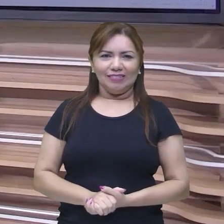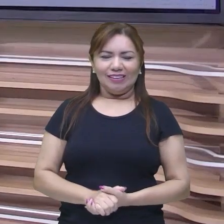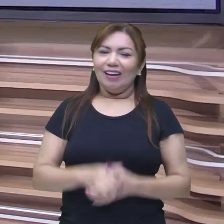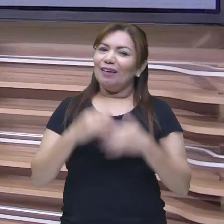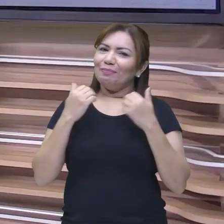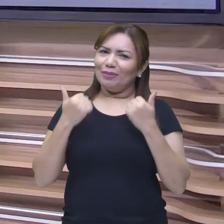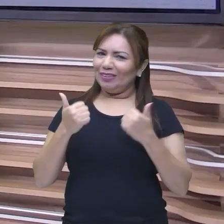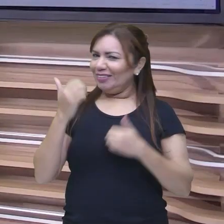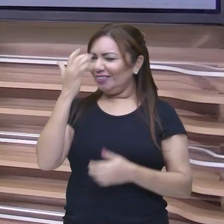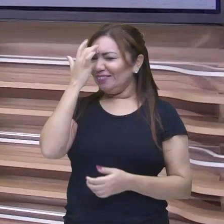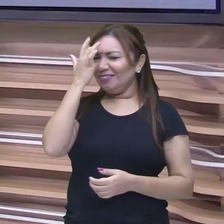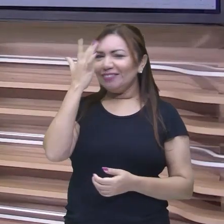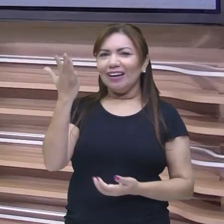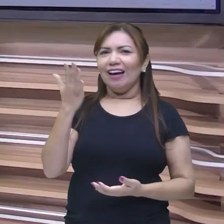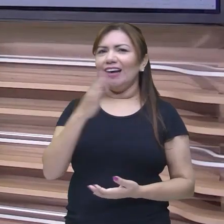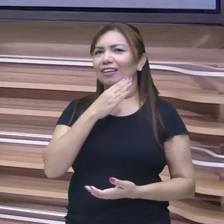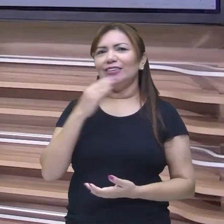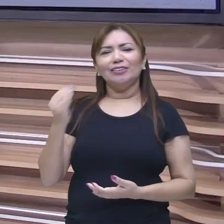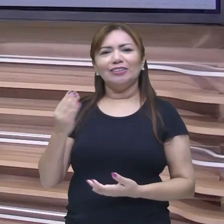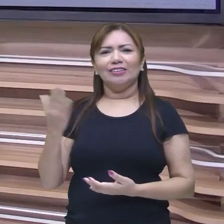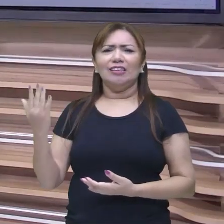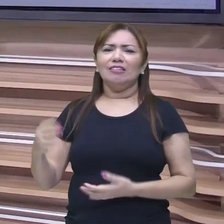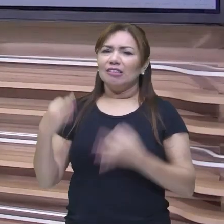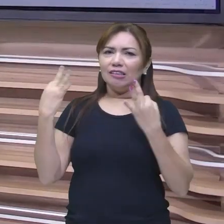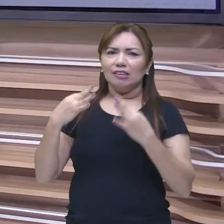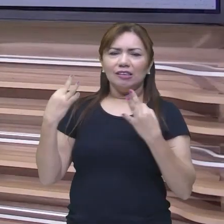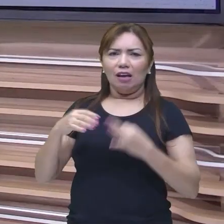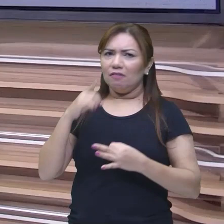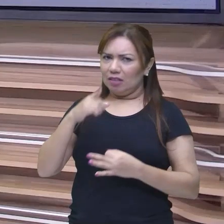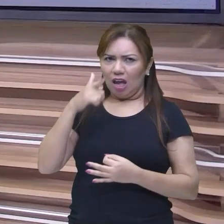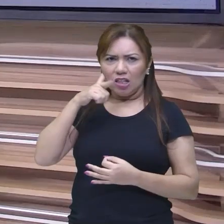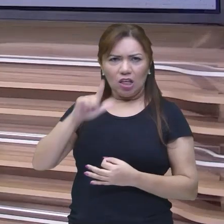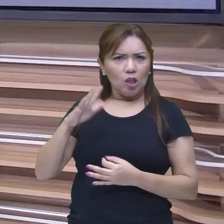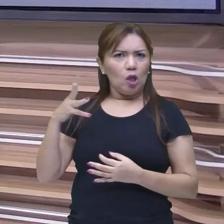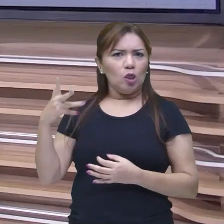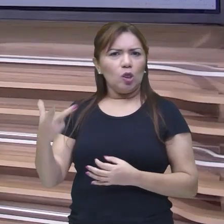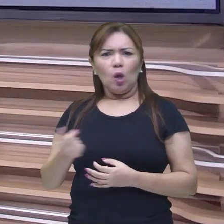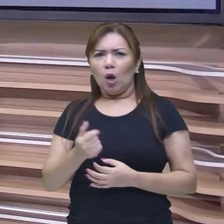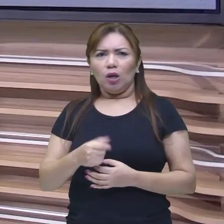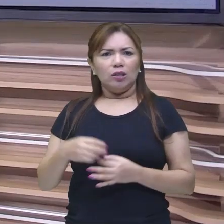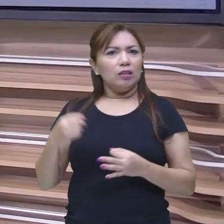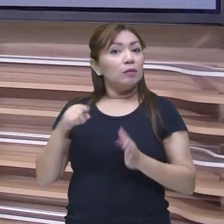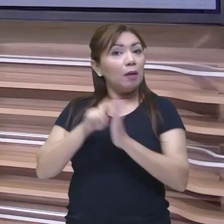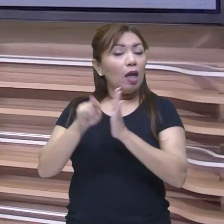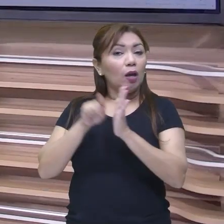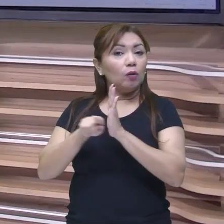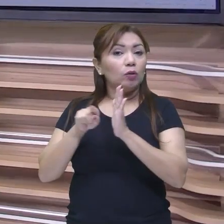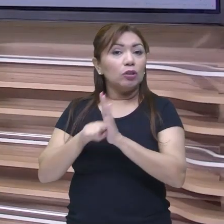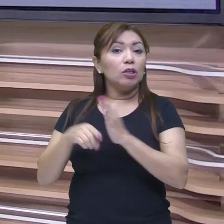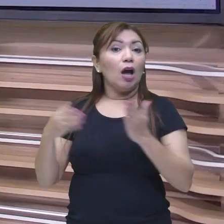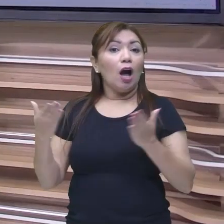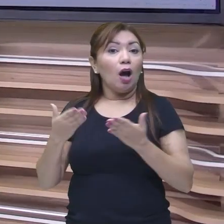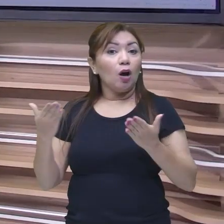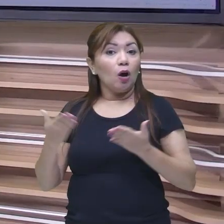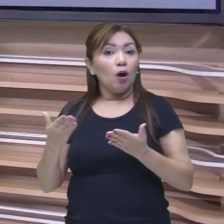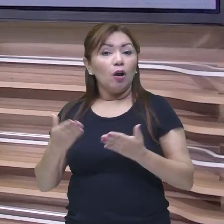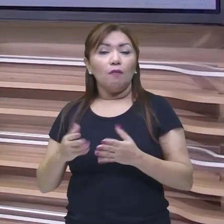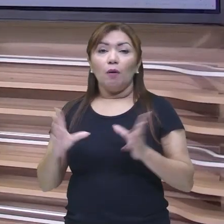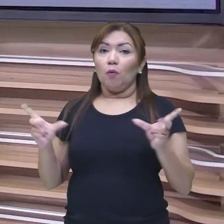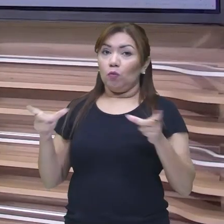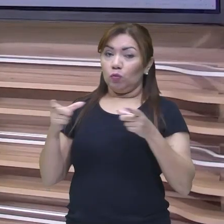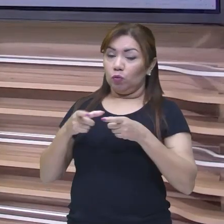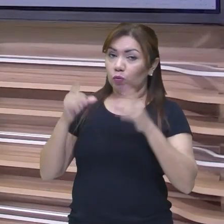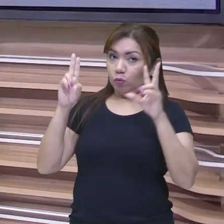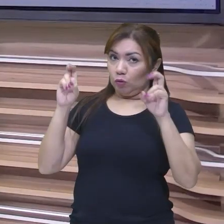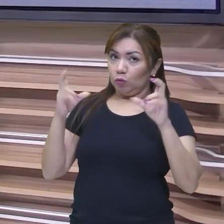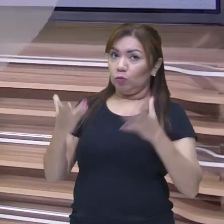Muito fácil, né, crianças? Eu tenho certeza que você acertou todas as questões. E agora vamos para o resumo do